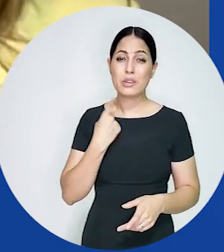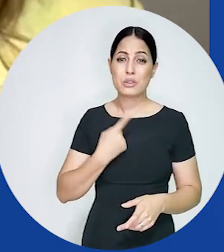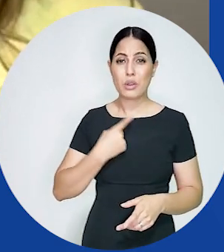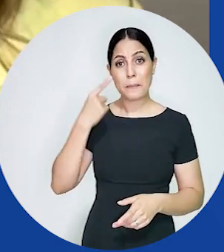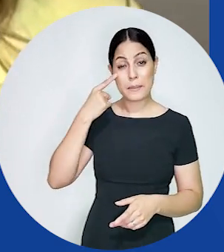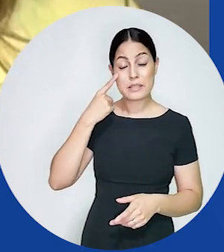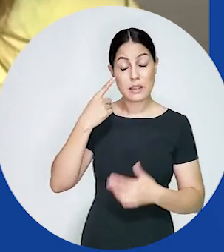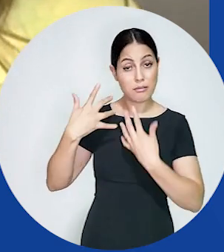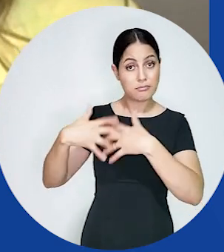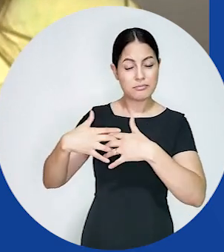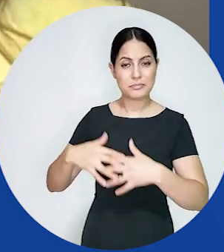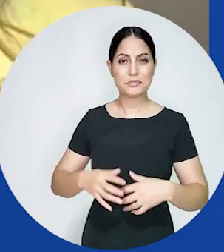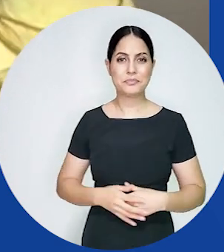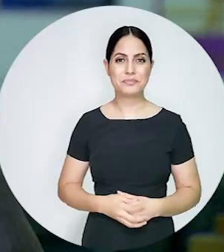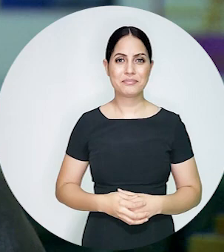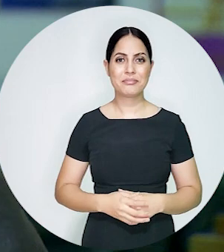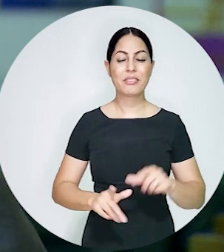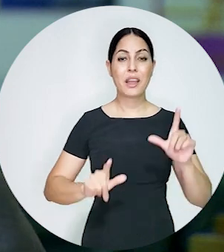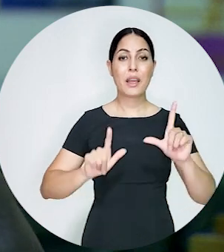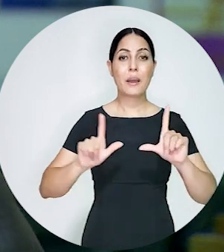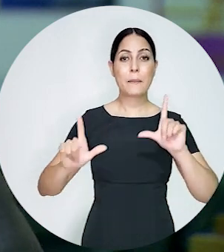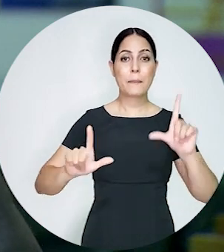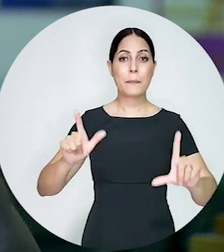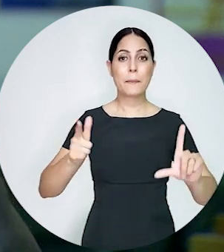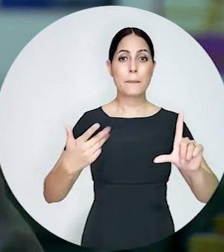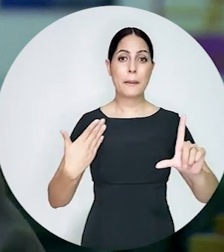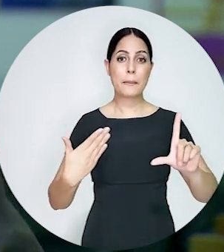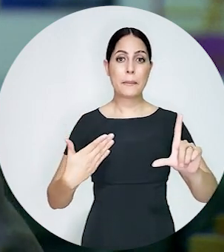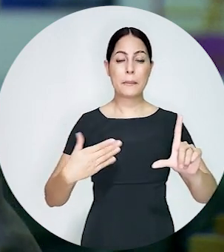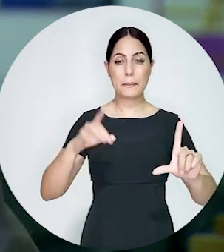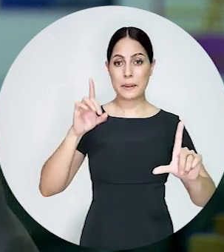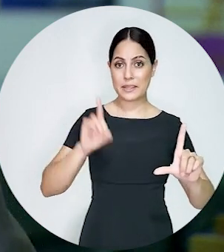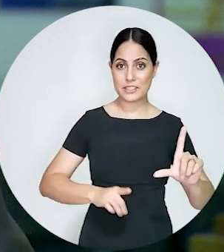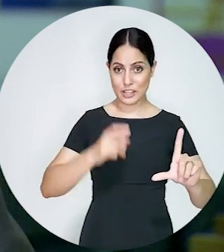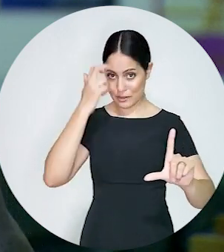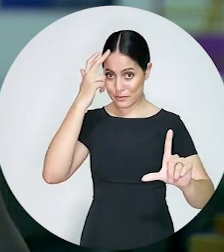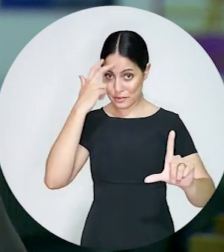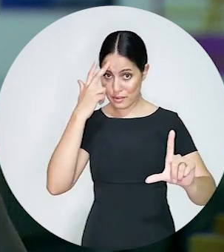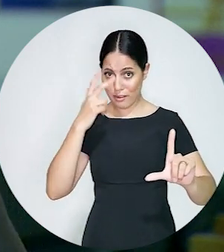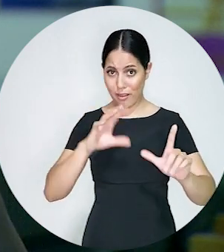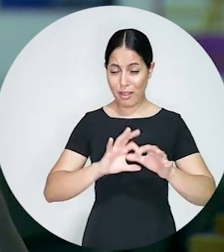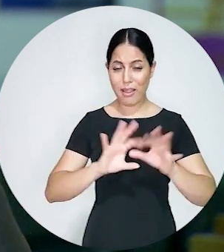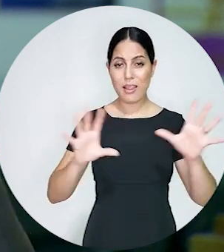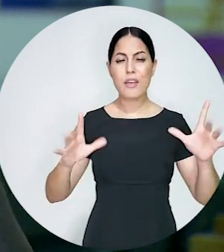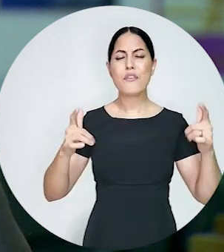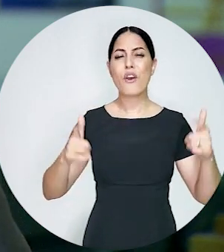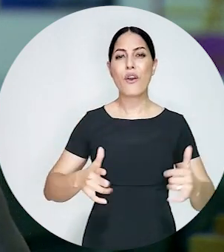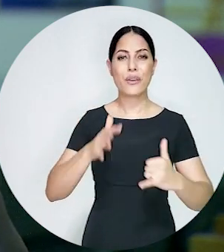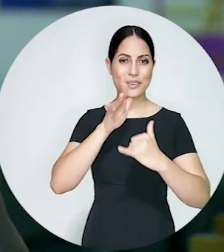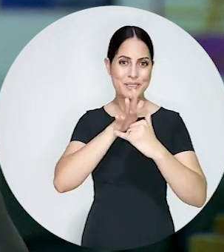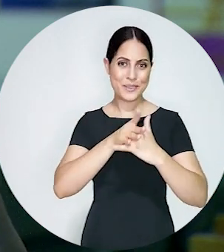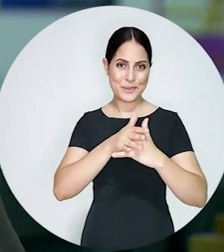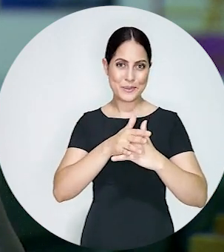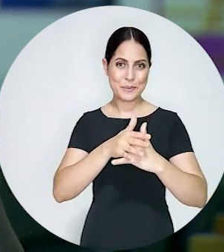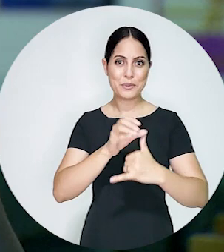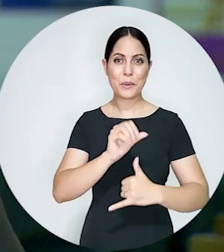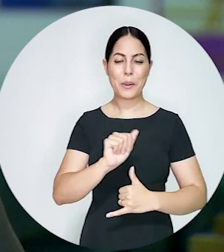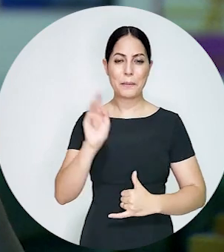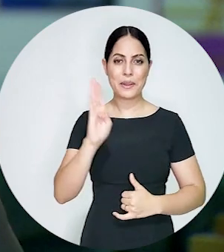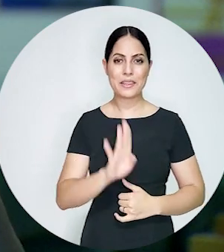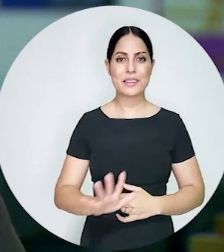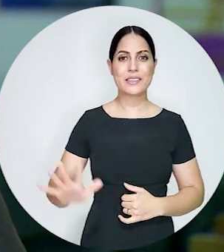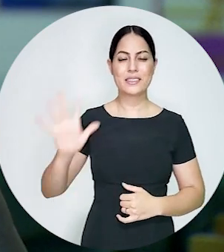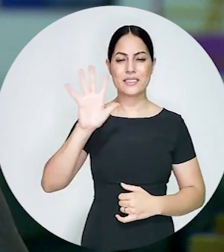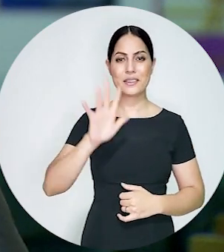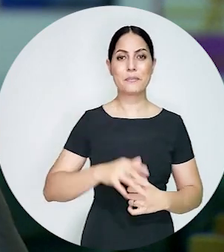algo que precisaria ser pensado. A transmissão na íntegra de todos os programas ao longo do ano você pode conferir no canal do YouTube